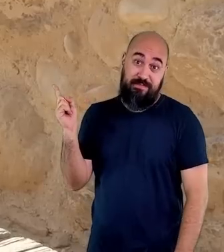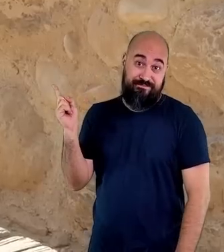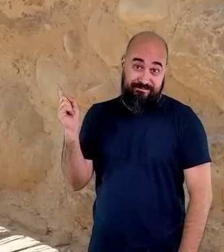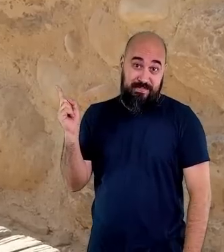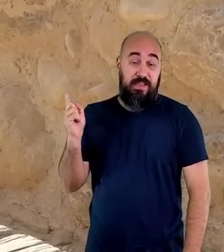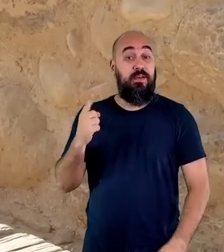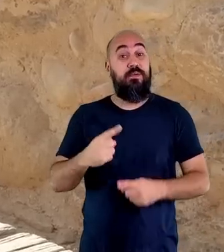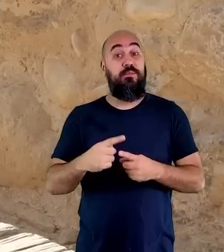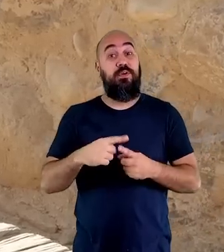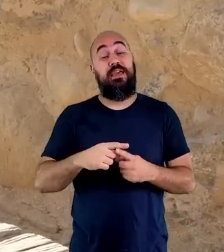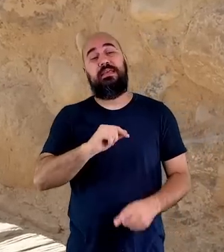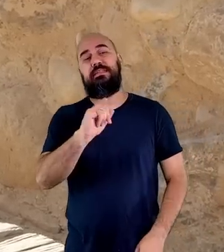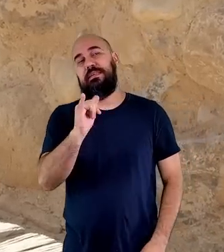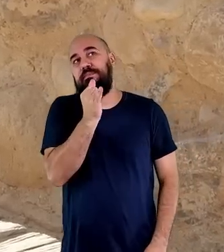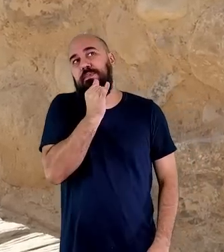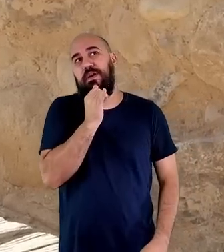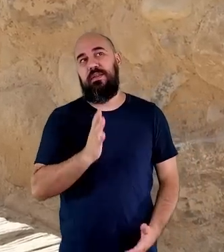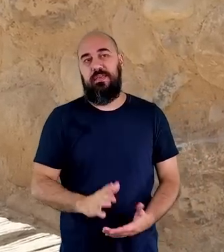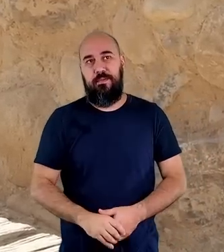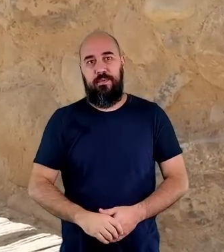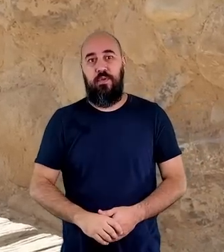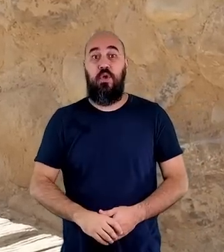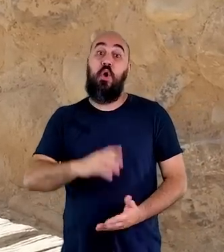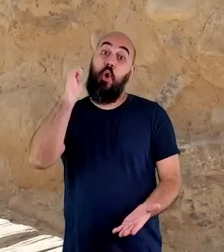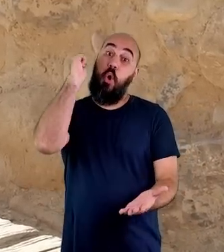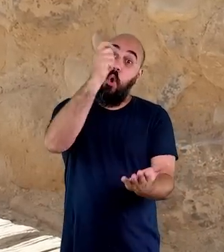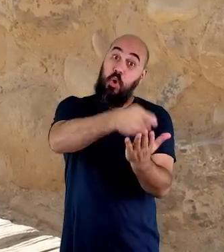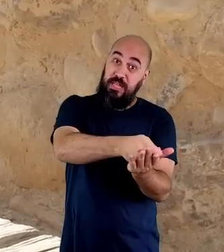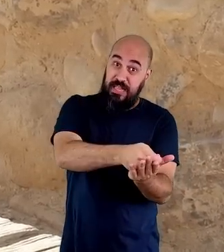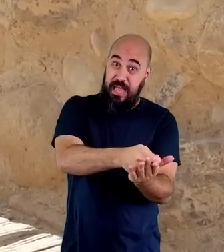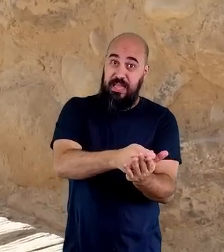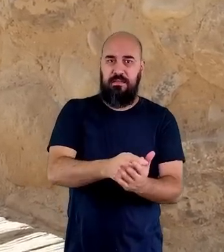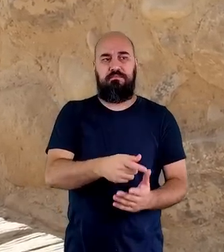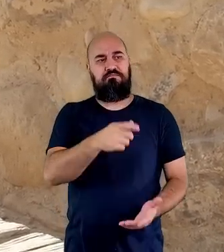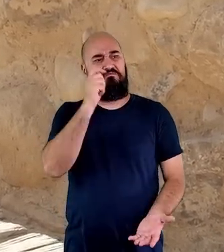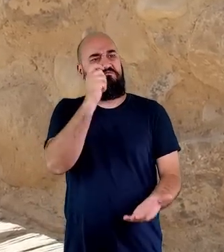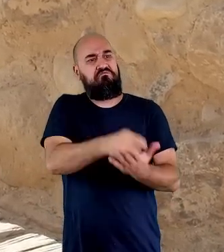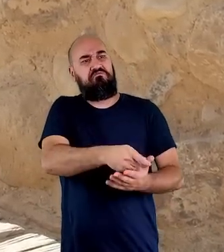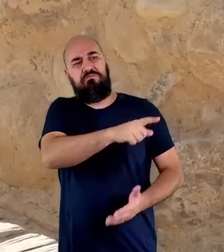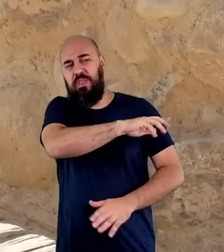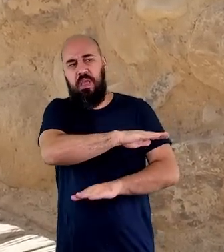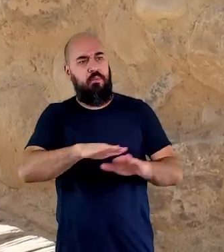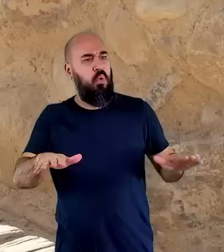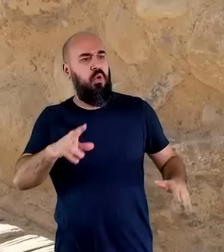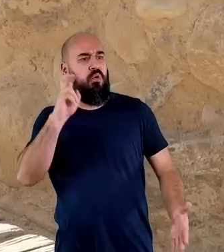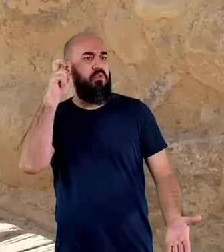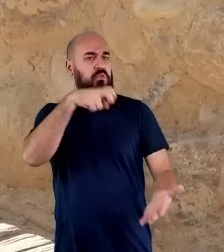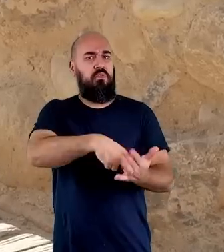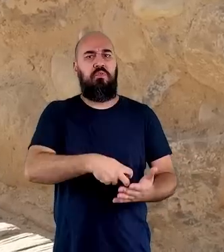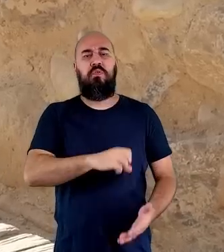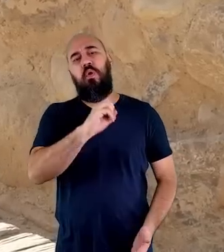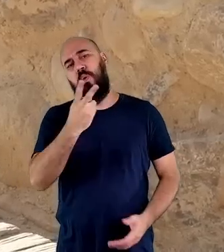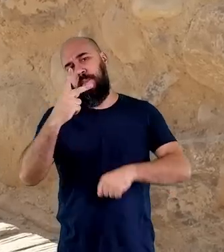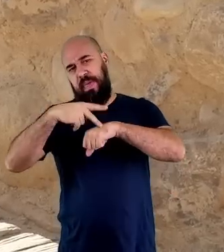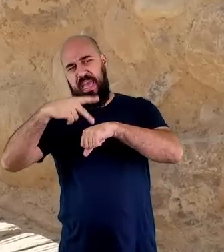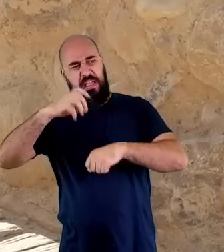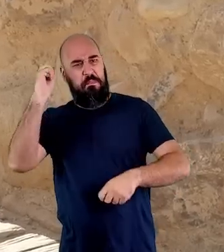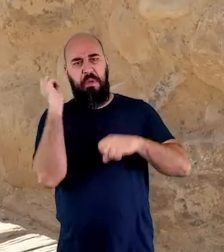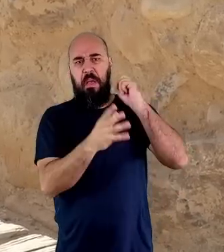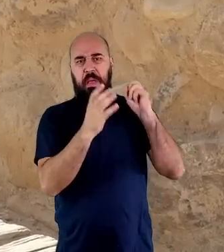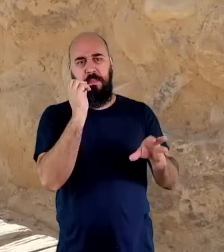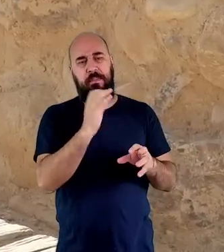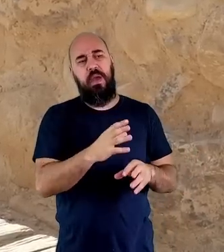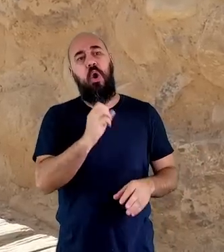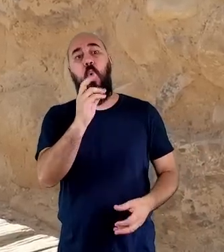uma pessoa era, por exemplo, condenada ao desterro, ao banimento ou até mesmo ao apedrejamento, ela